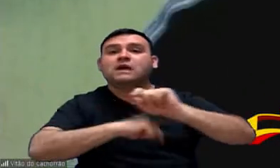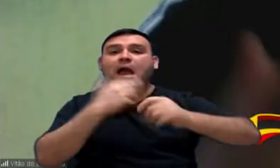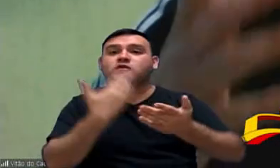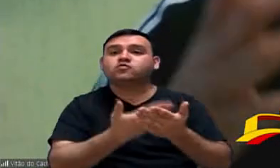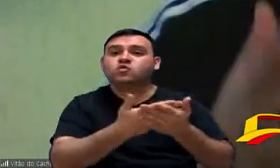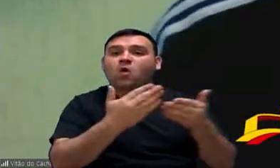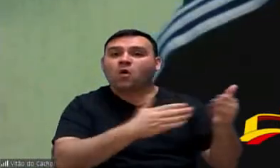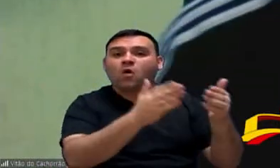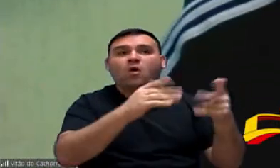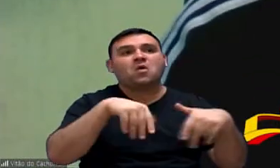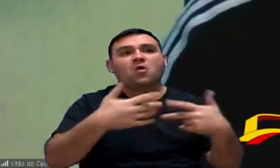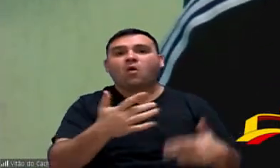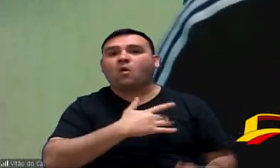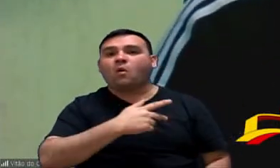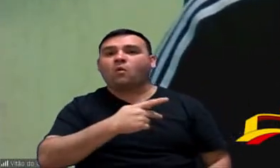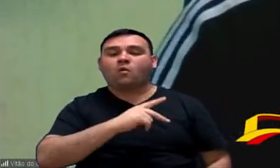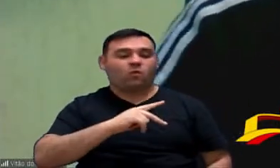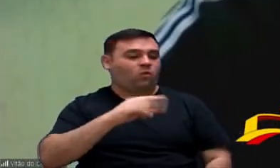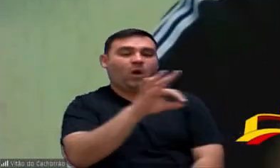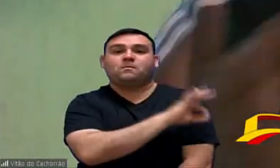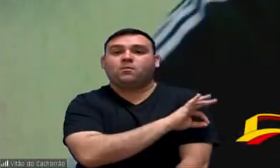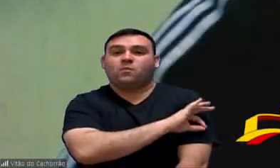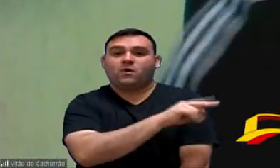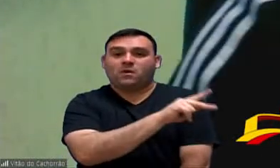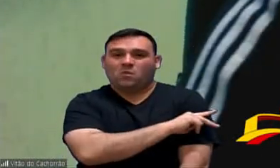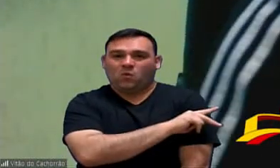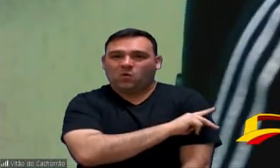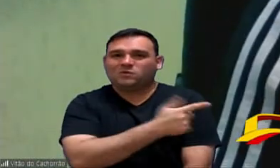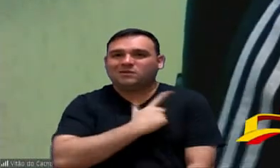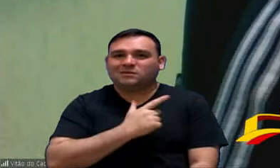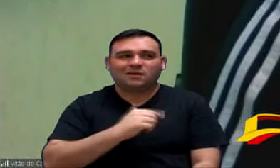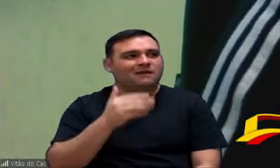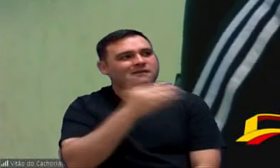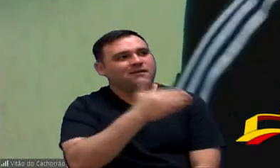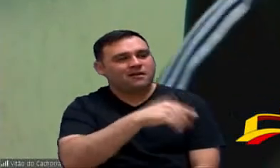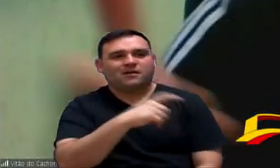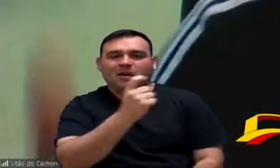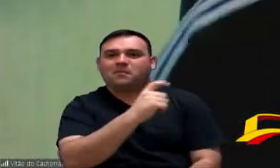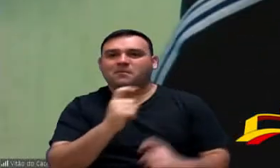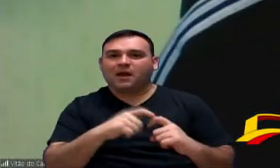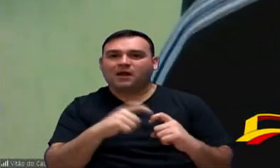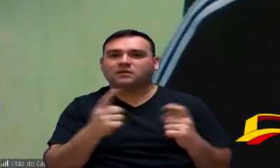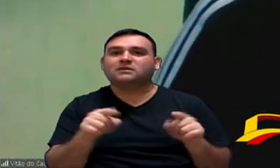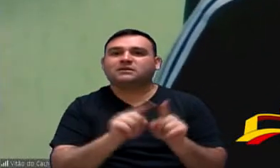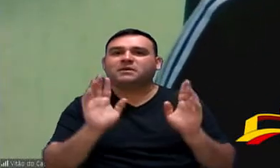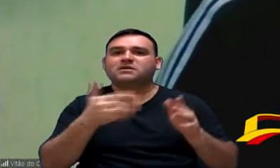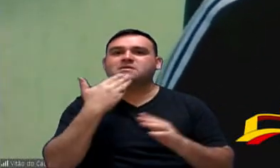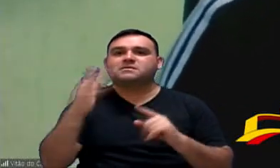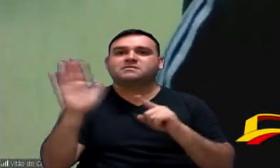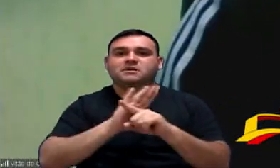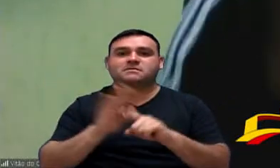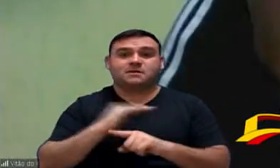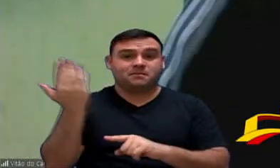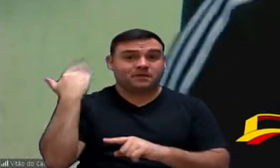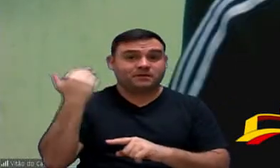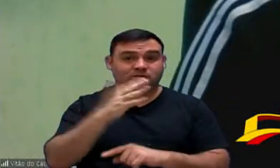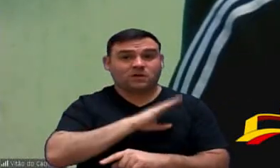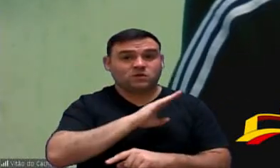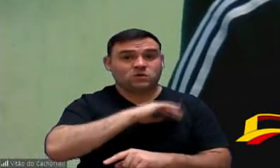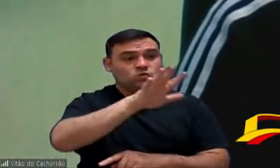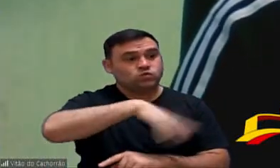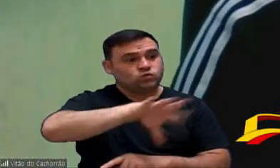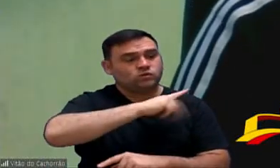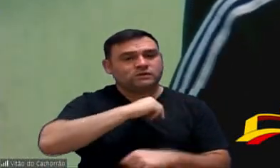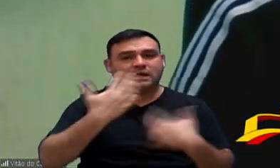as crianças vão no posto de saúde. E falando de posto de saúde, também já foi um requerimento nosso aqui, os colegas